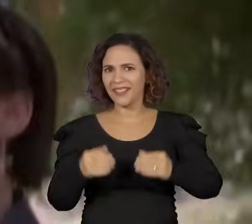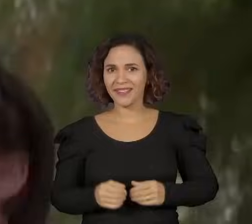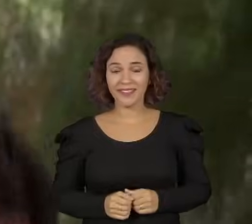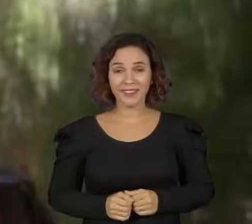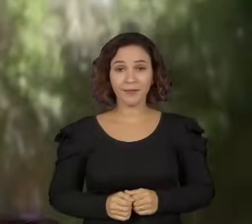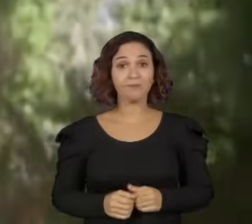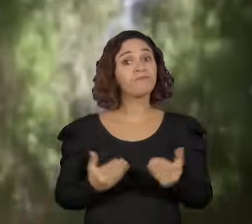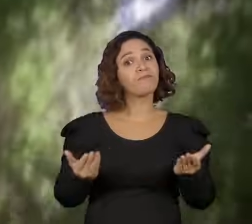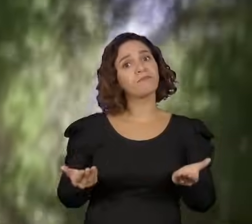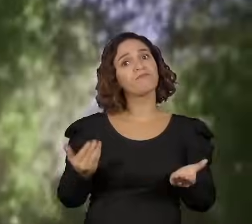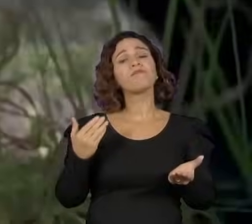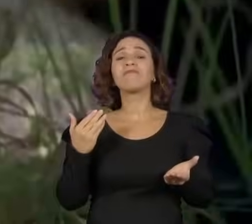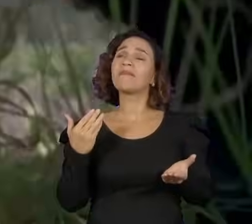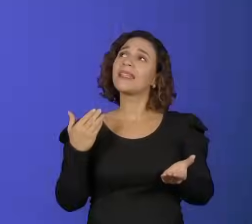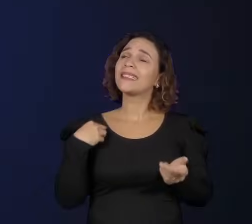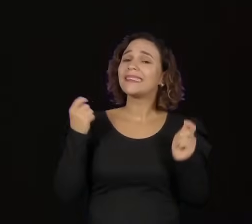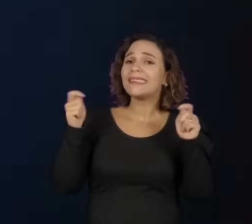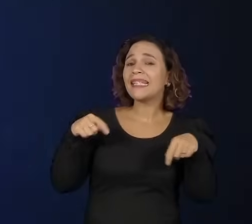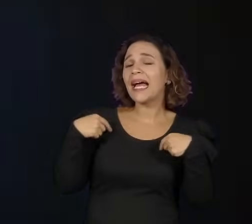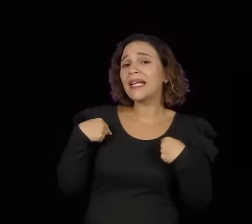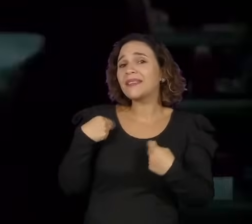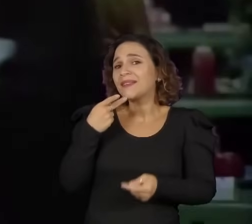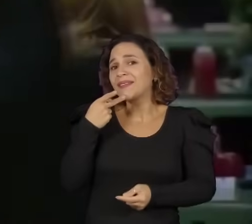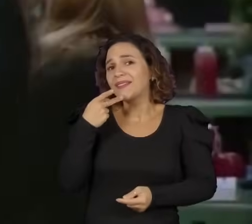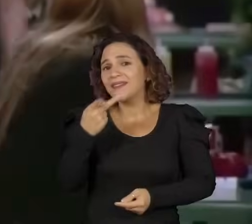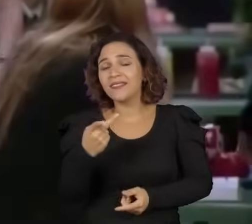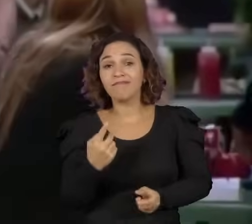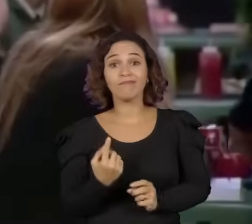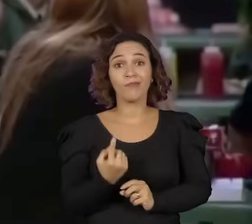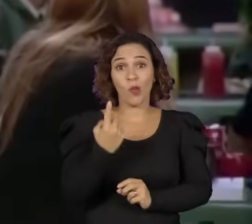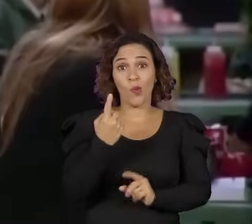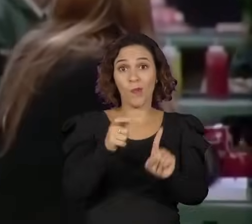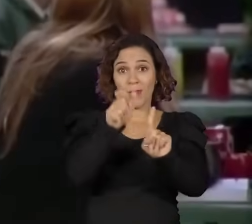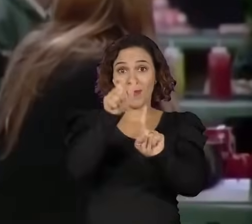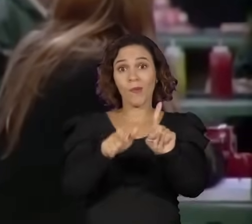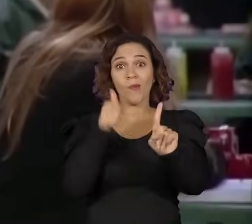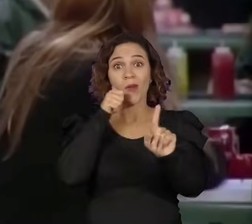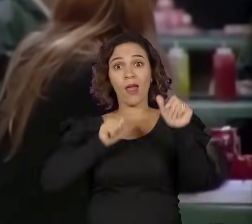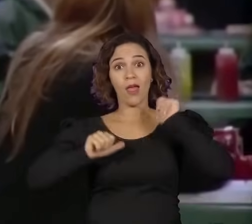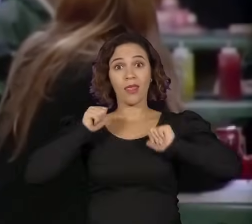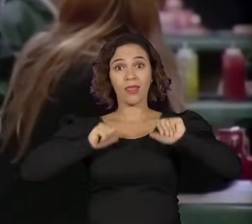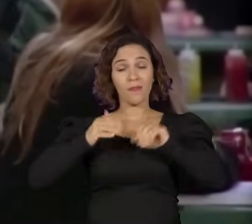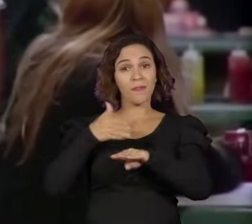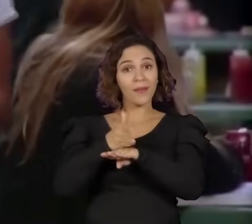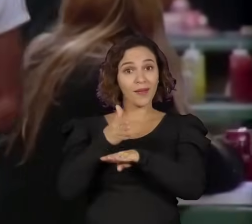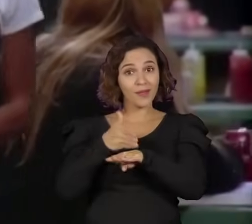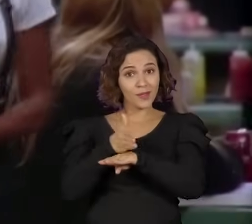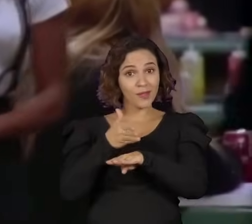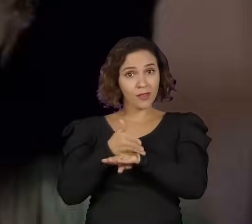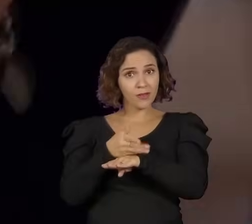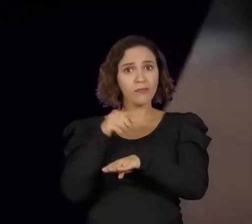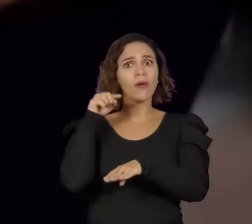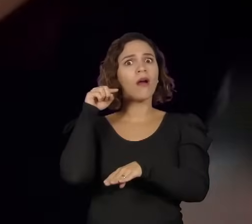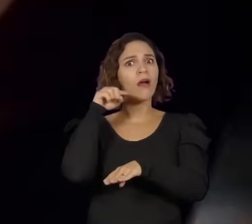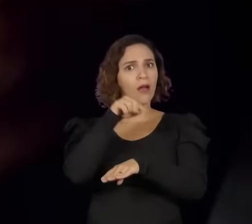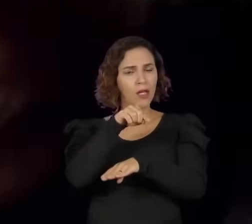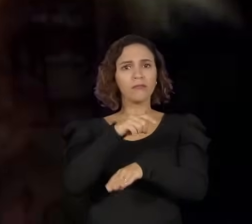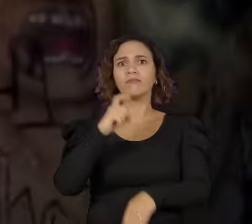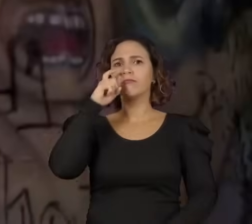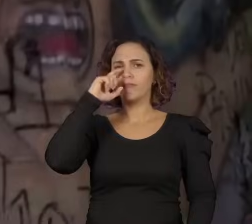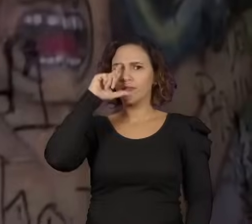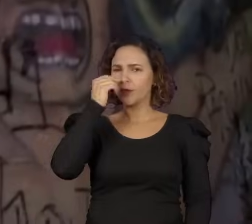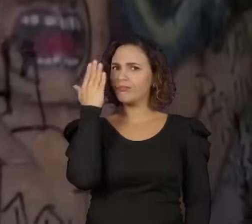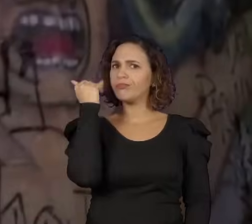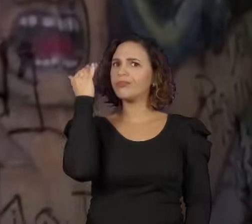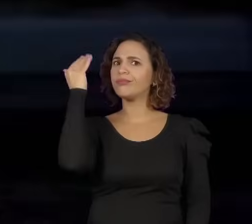informações. Eu poderia dizer que uma das atrizes que participaram, ela hoje é uma bruxa bem